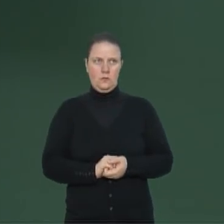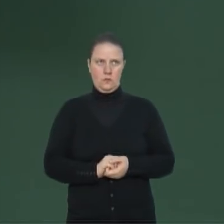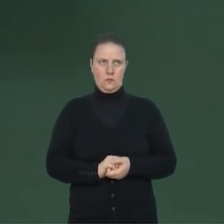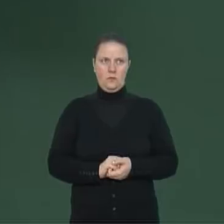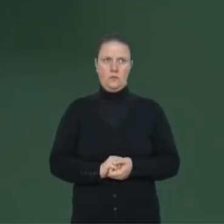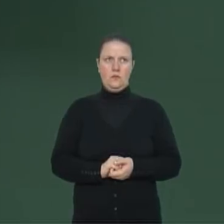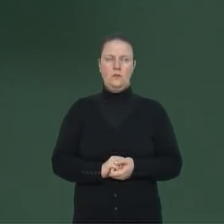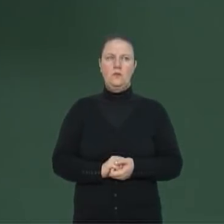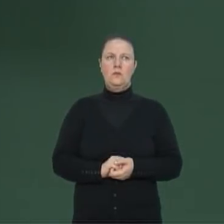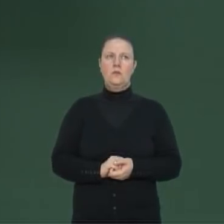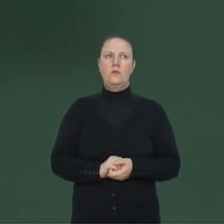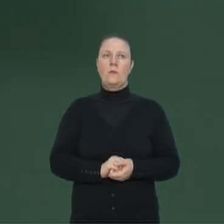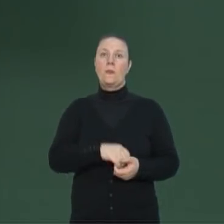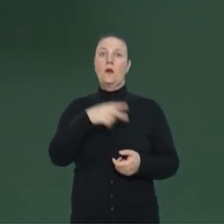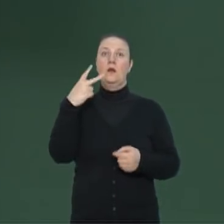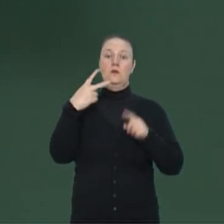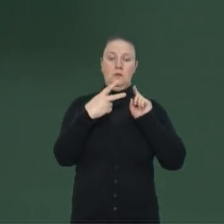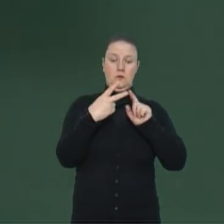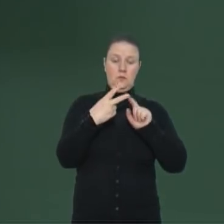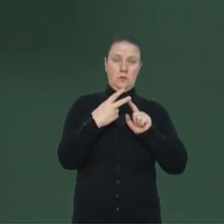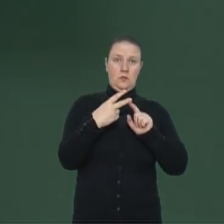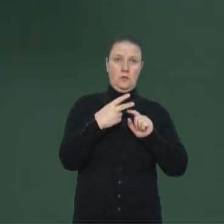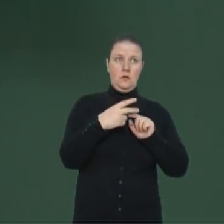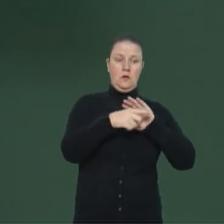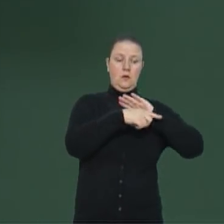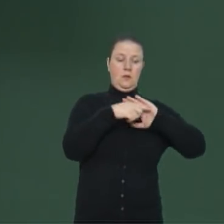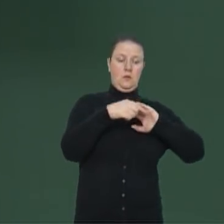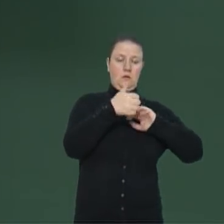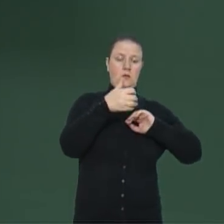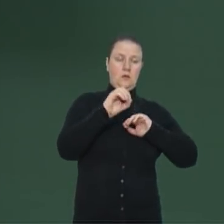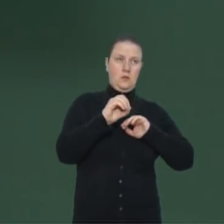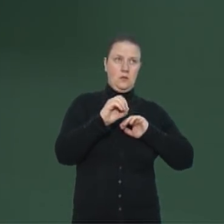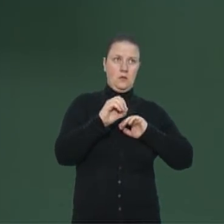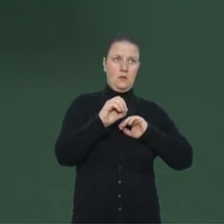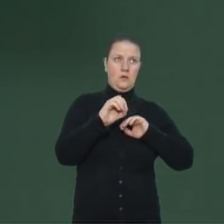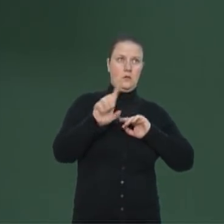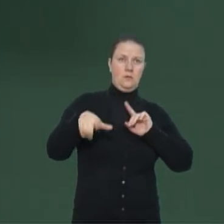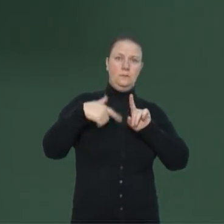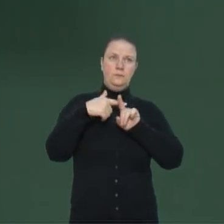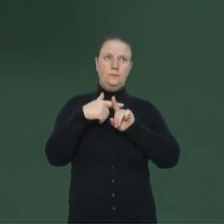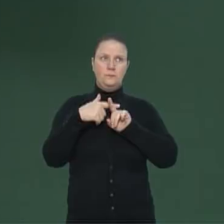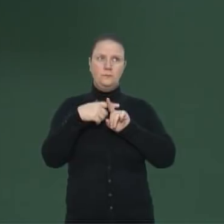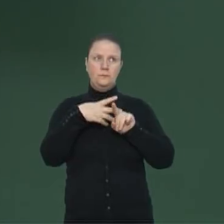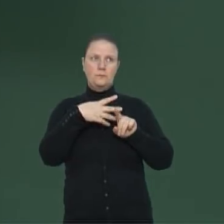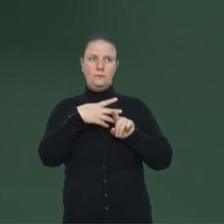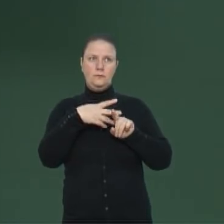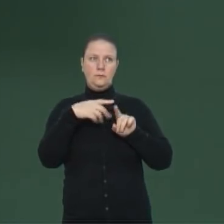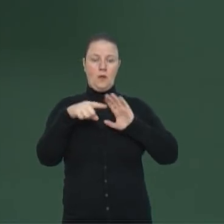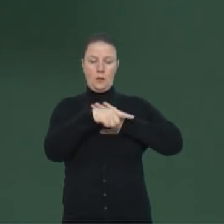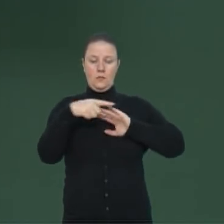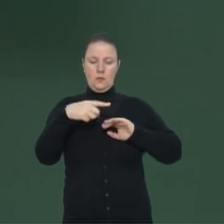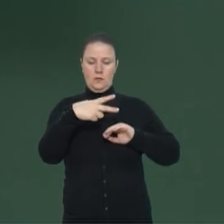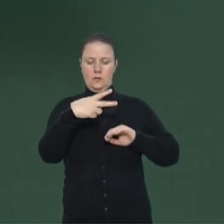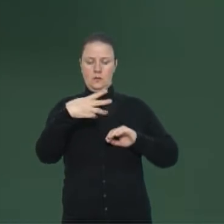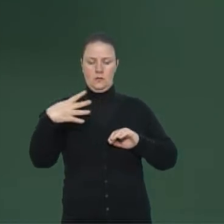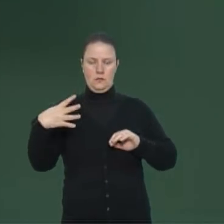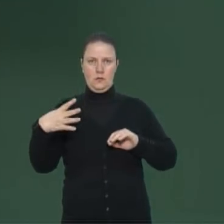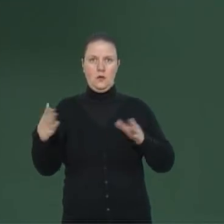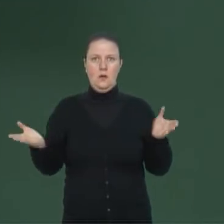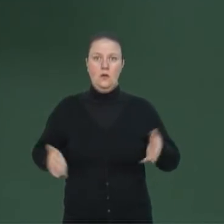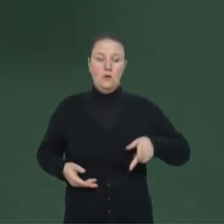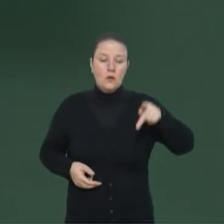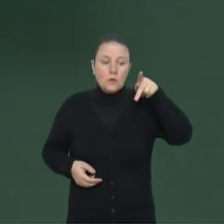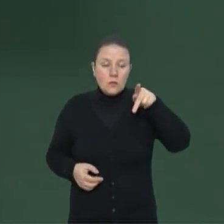mais 24. Depois, menos 10 menos 24. Tá lá, ó. Eu tenho P1 e P2. Perceba que já não tem mais X, agora é P,